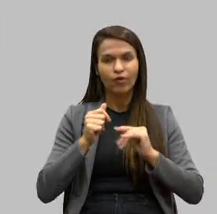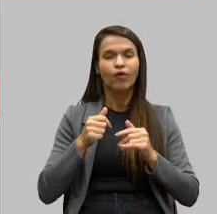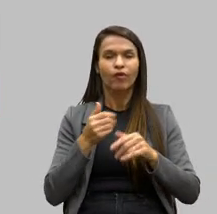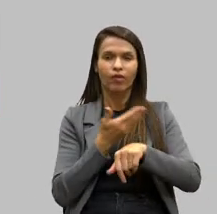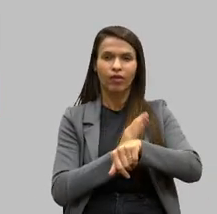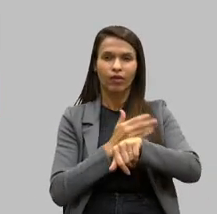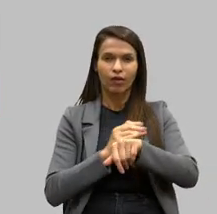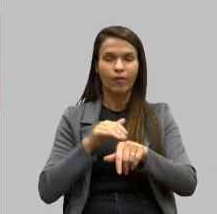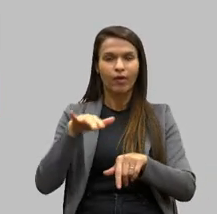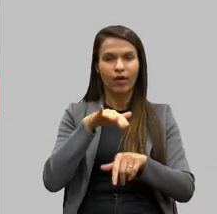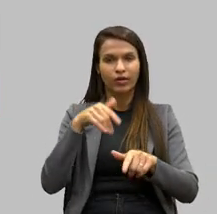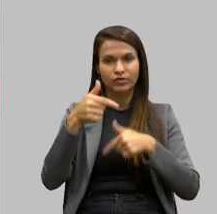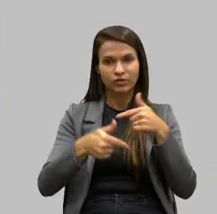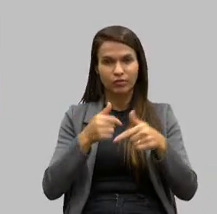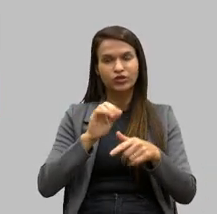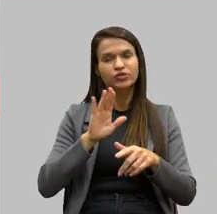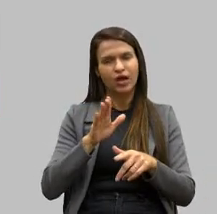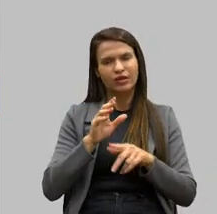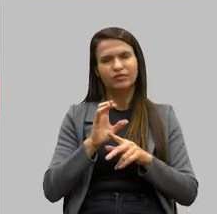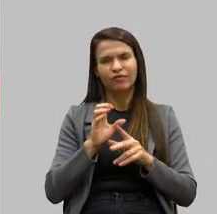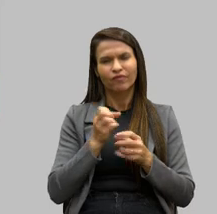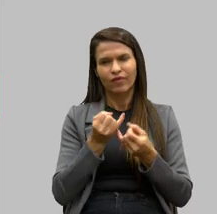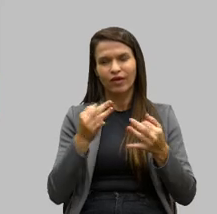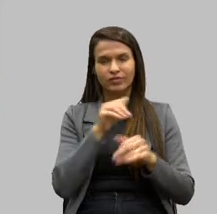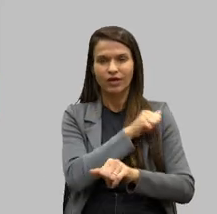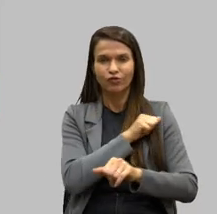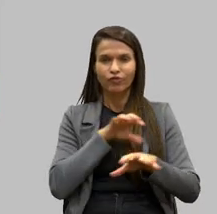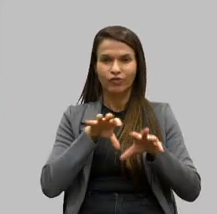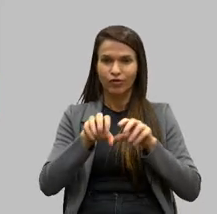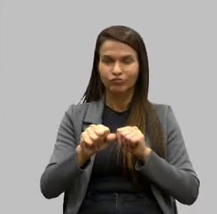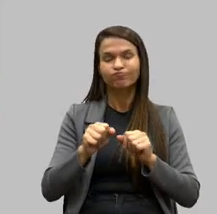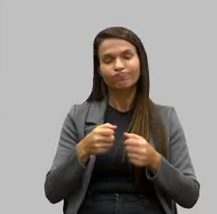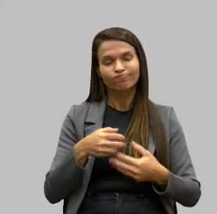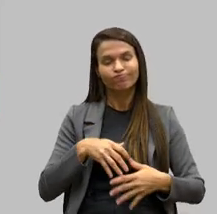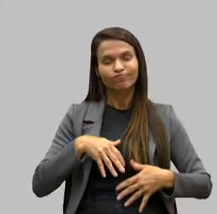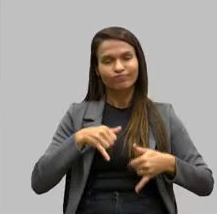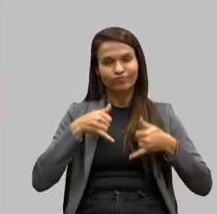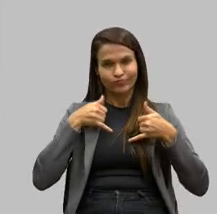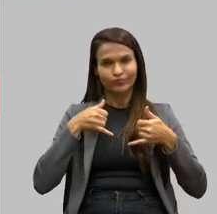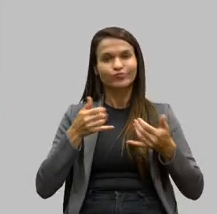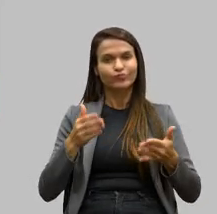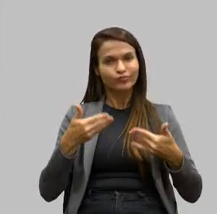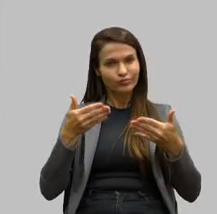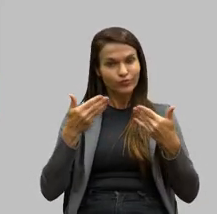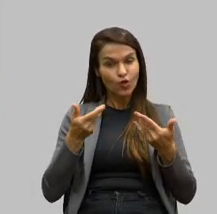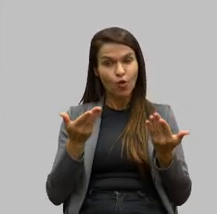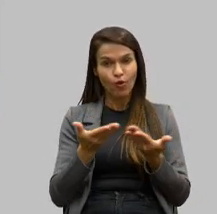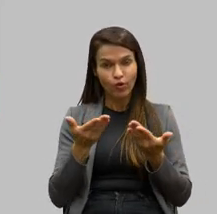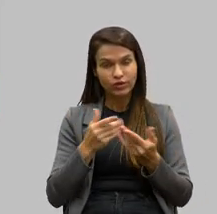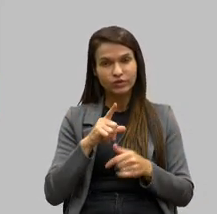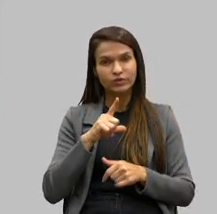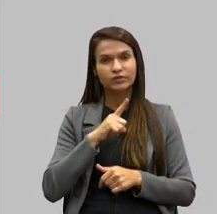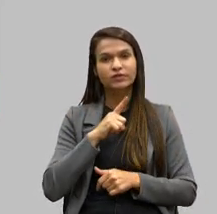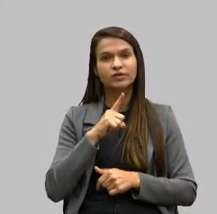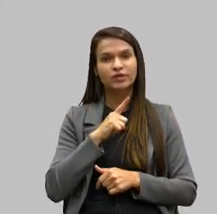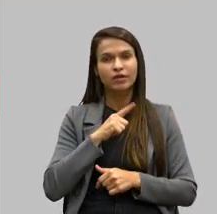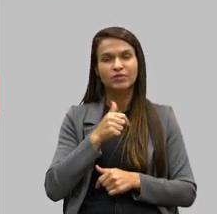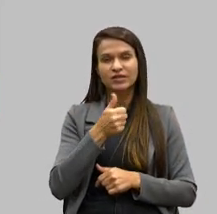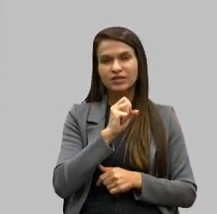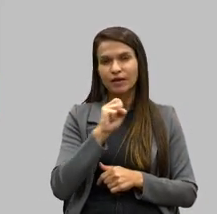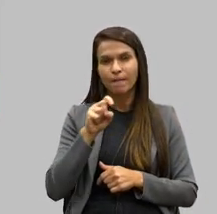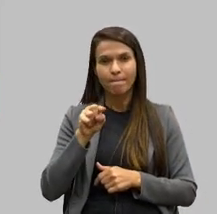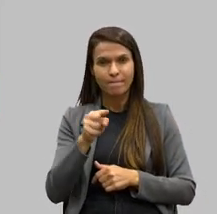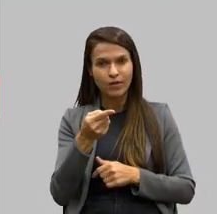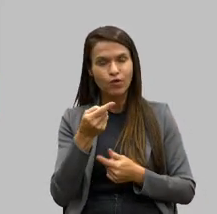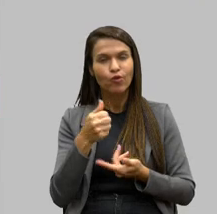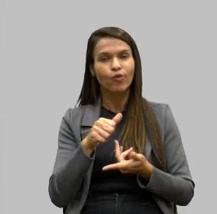50 mil estudantes formados, o que, para a gente, nos deixa muito orgulhosos e motivados. Hoje, nós temos 100 mil estudantes